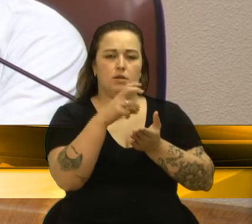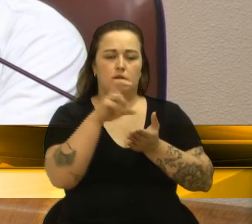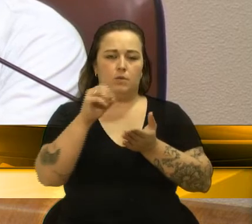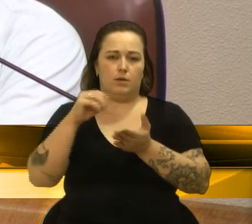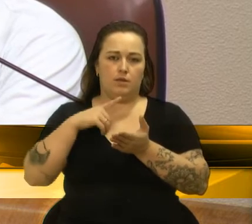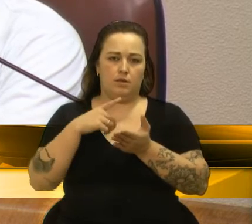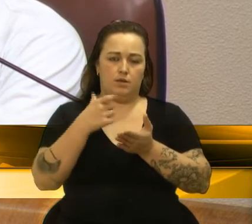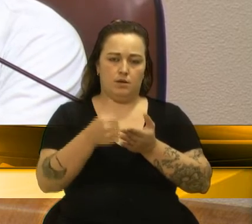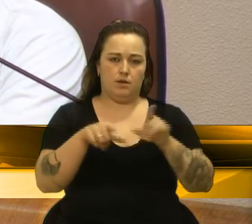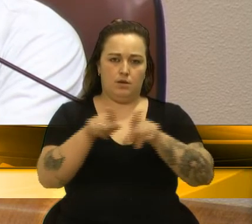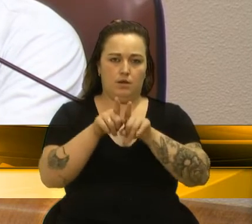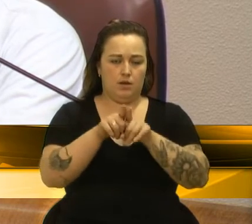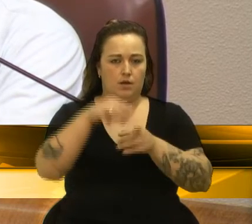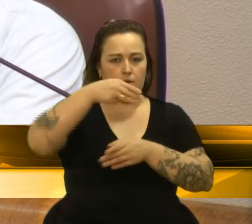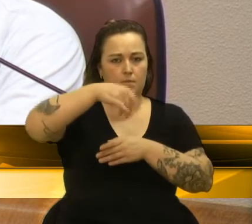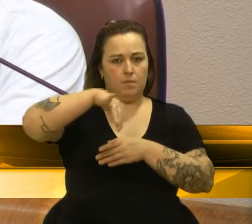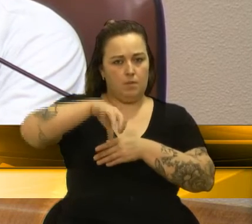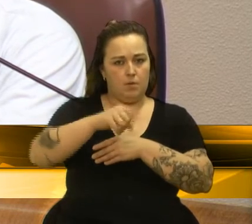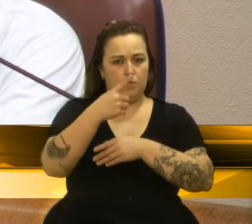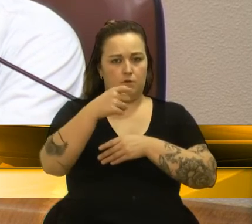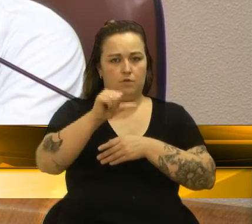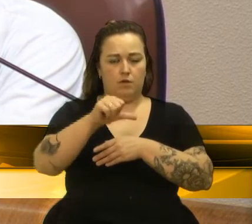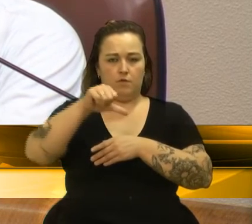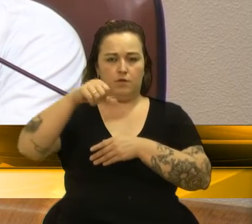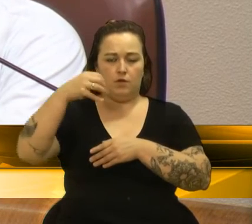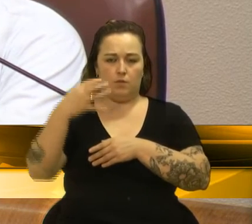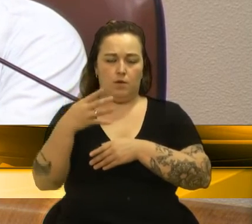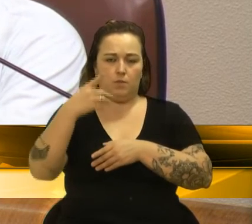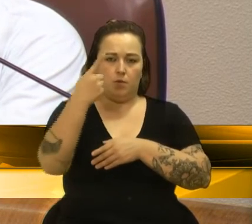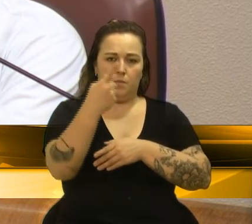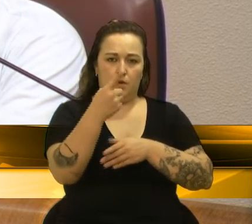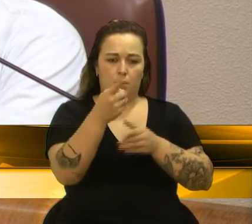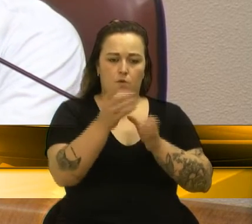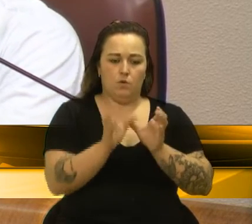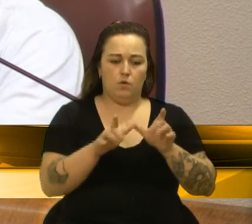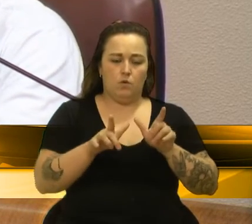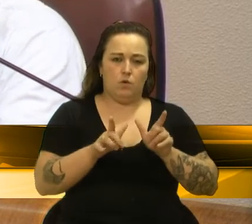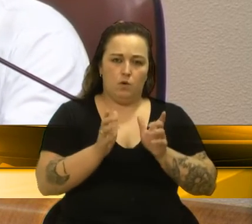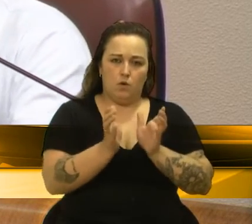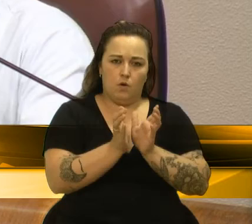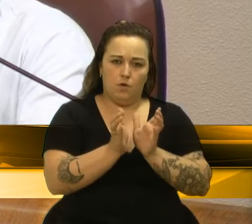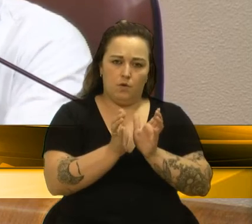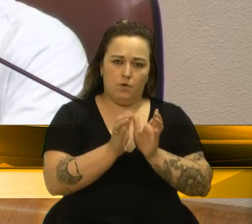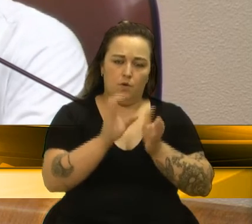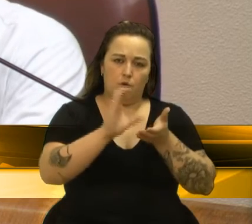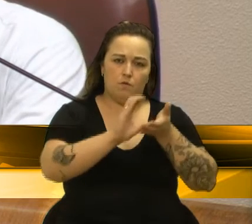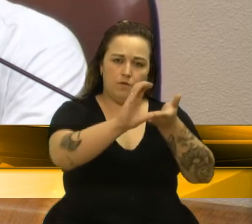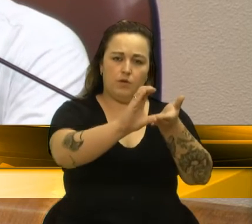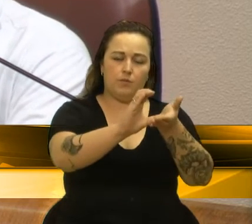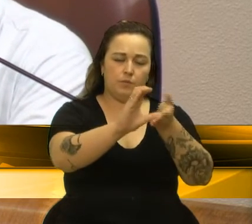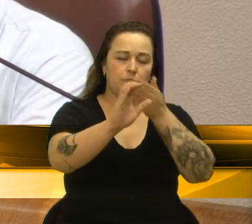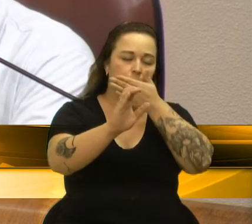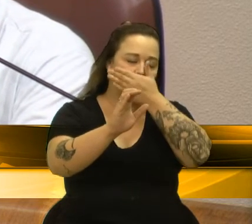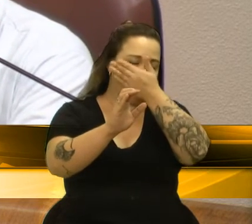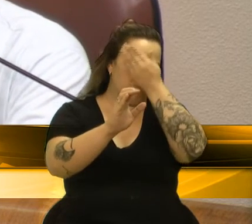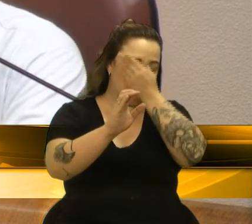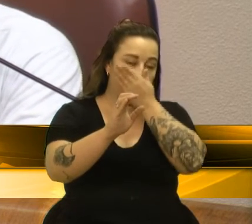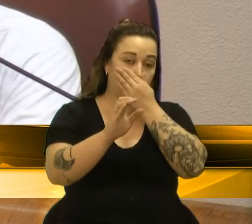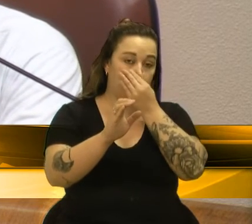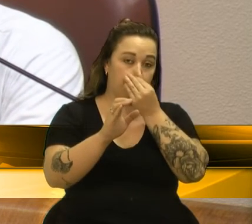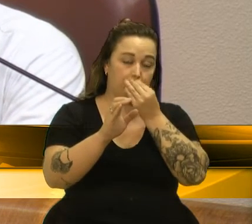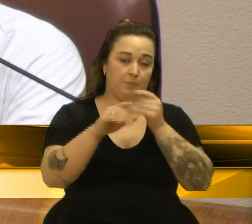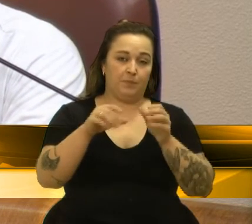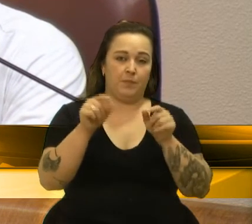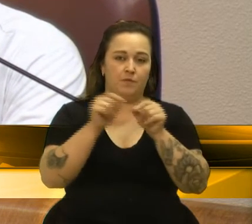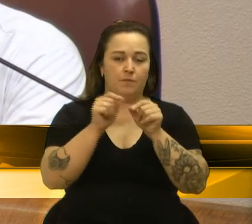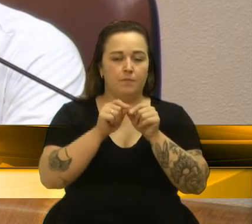356, em maio de 1994, na primeira Conferência das Cidades e Vilas Sustentáveis. Realizada na